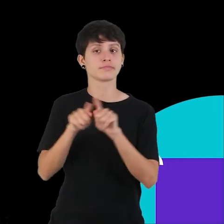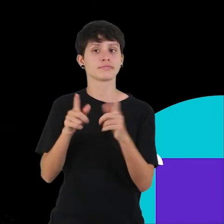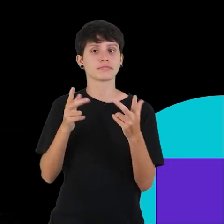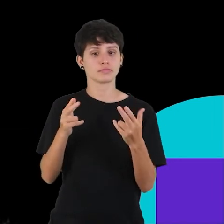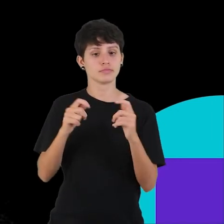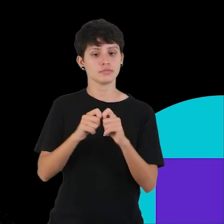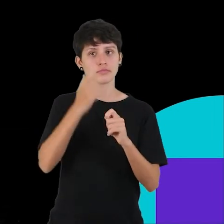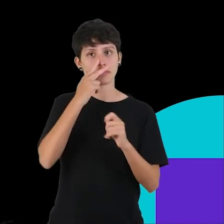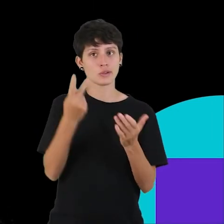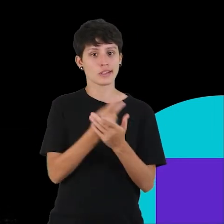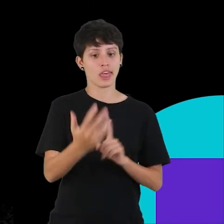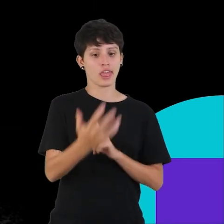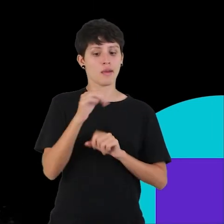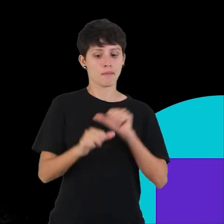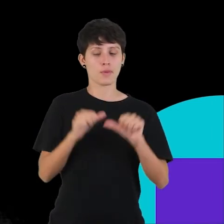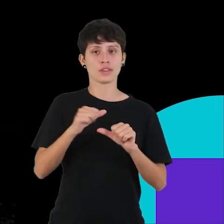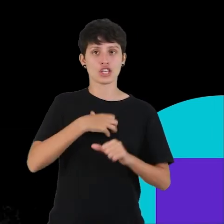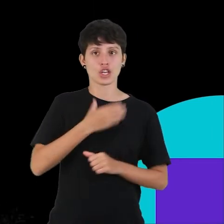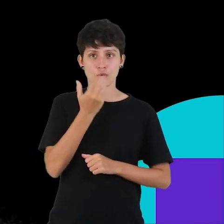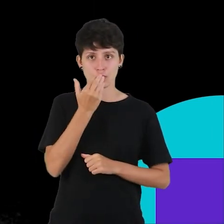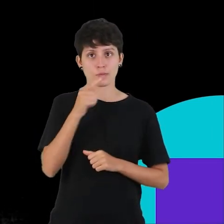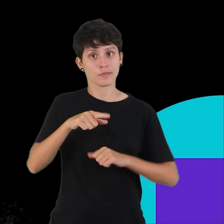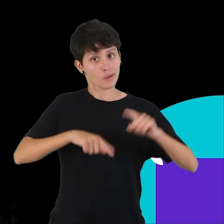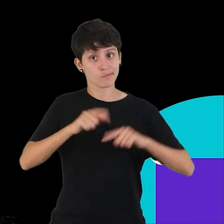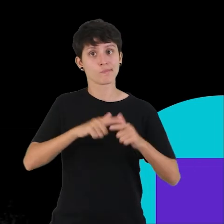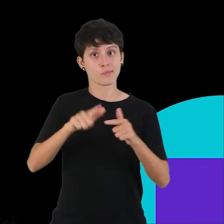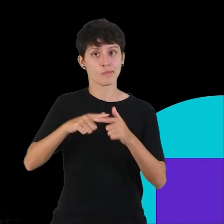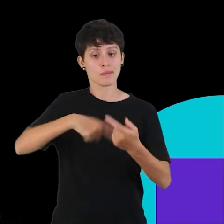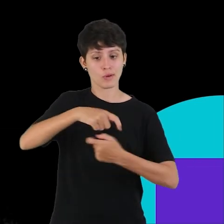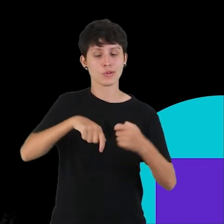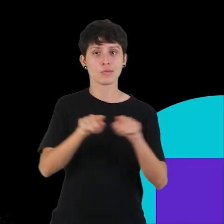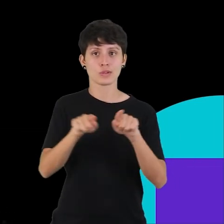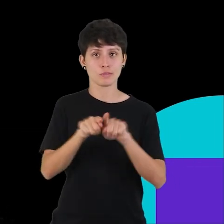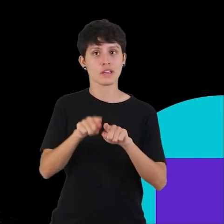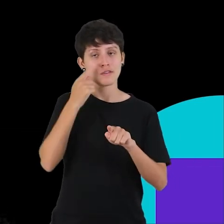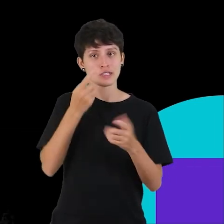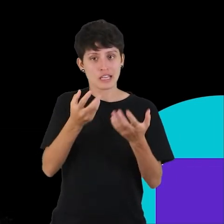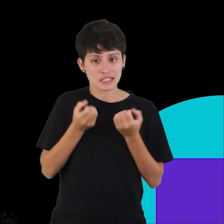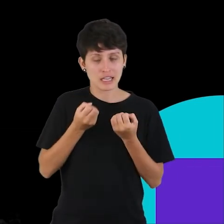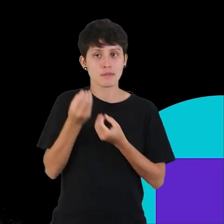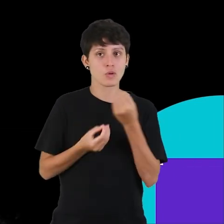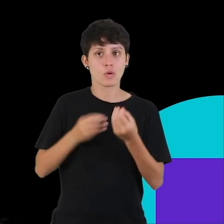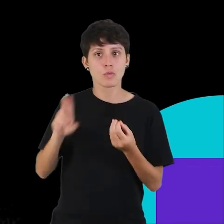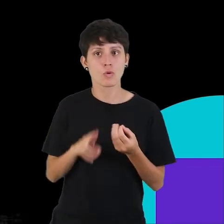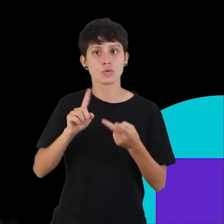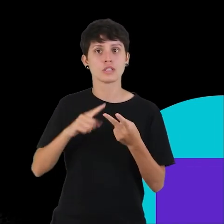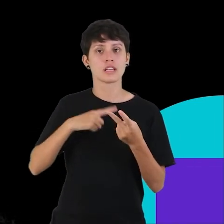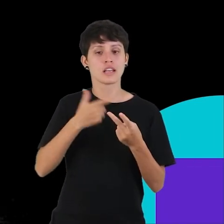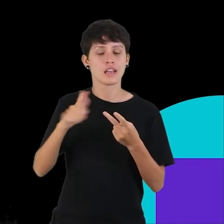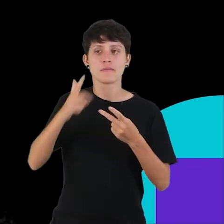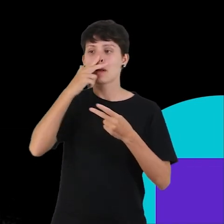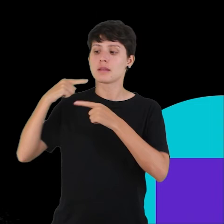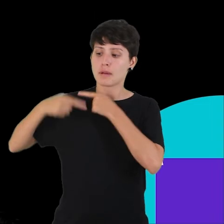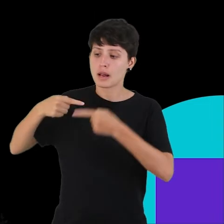elas não têm nenhuma agência sobre a comida que elas consomem, né? Quem decide são os pais, os responsáveis. Então, aqui você está fazendo crianças adquirirem um